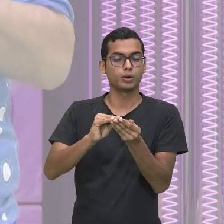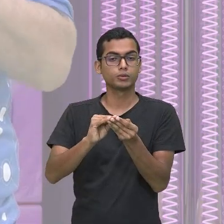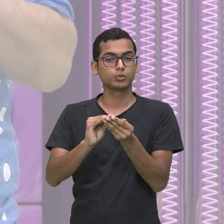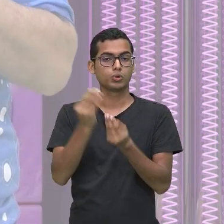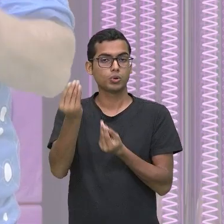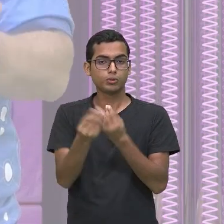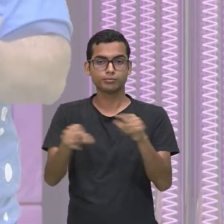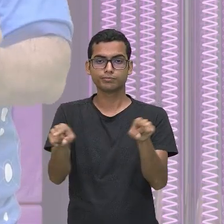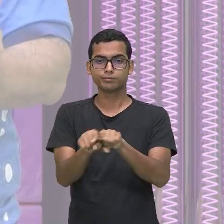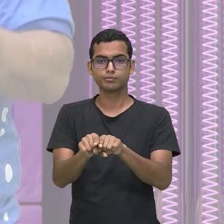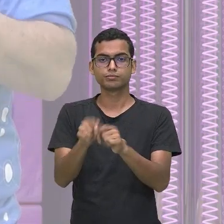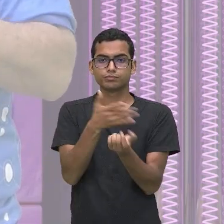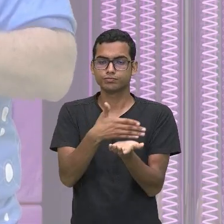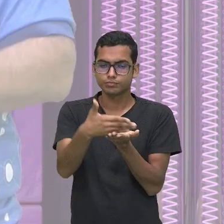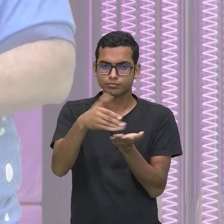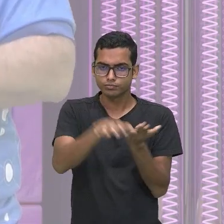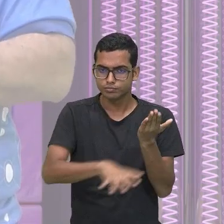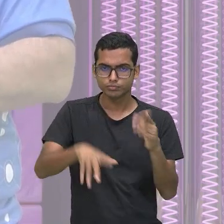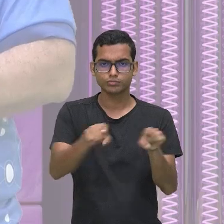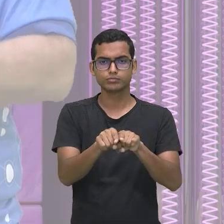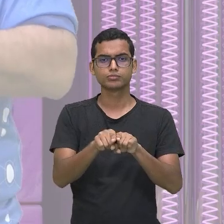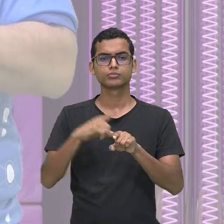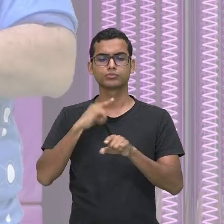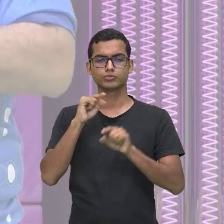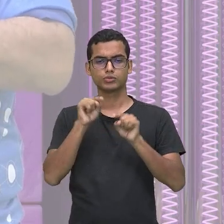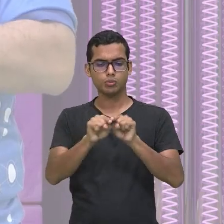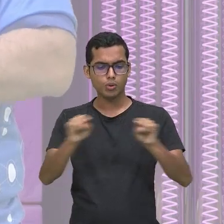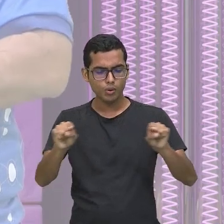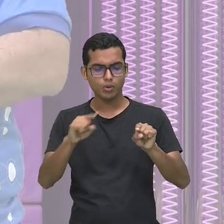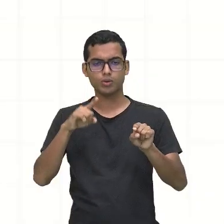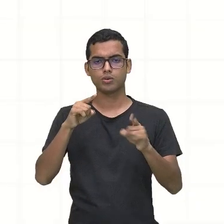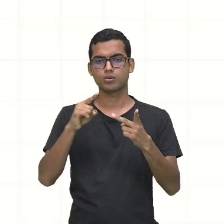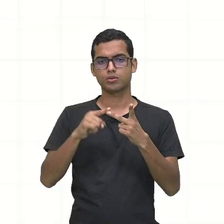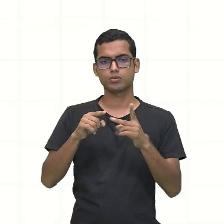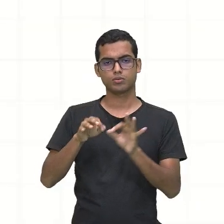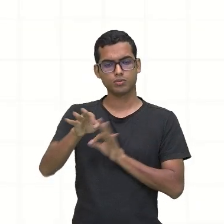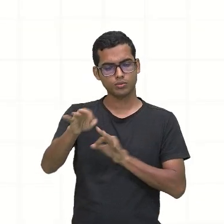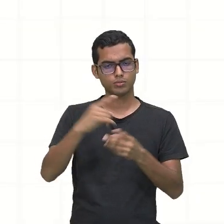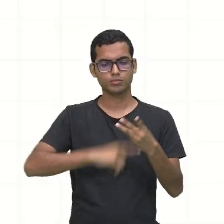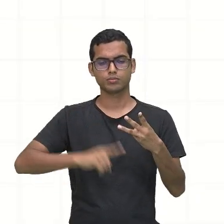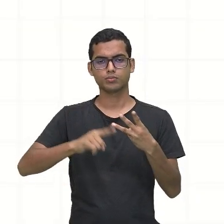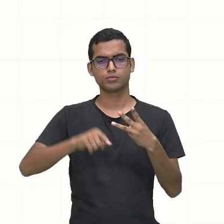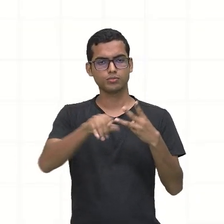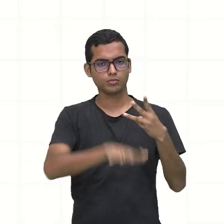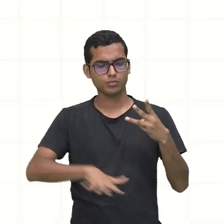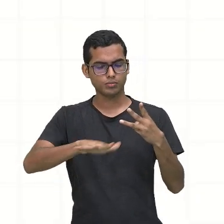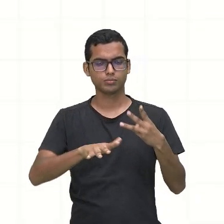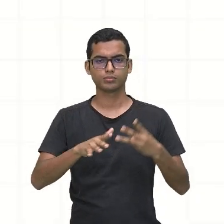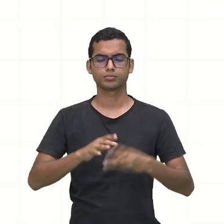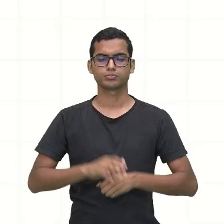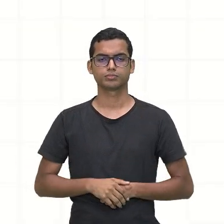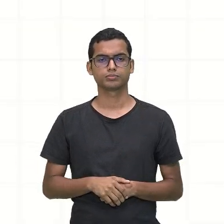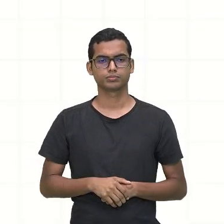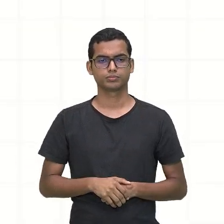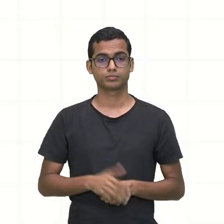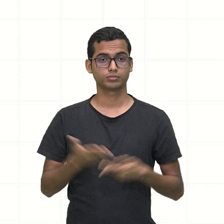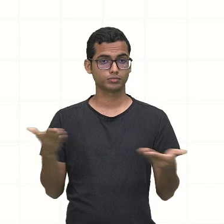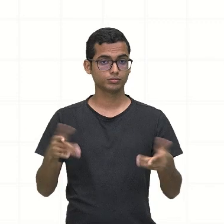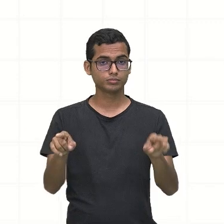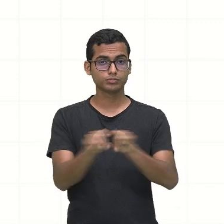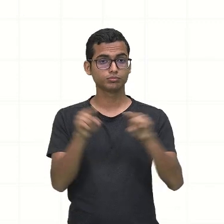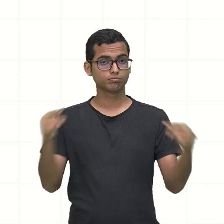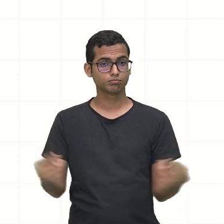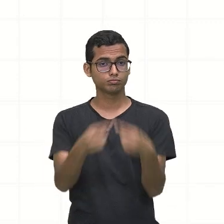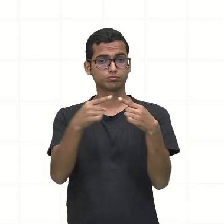noção primitiva de ponto, reta e plano. Agora nós vamos associar